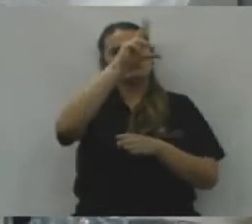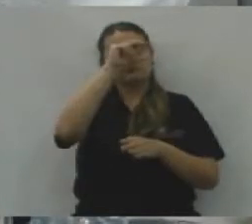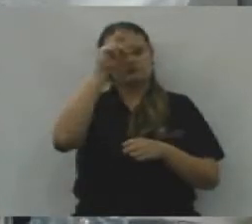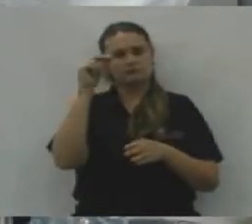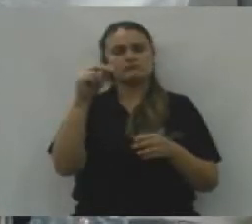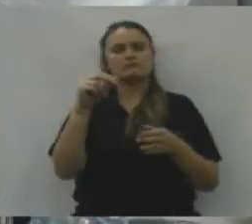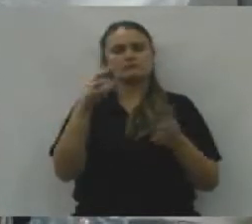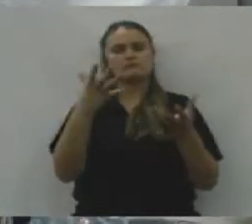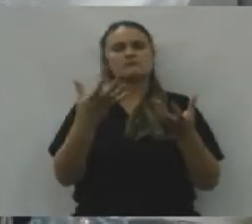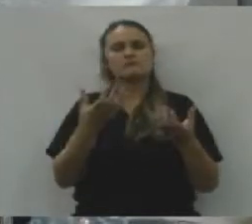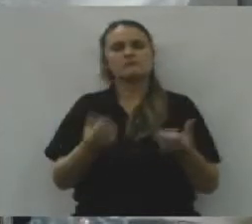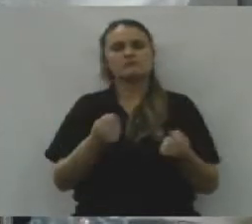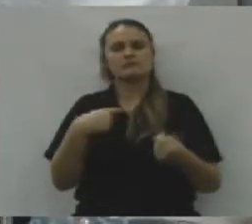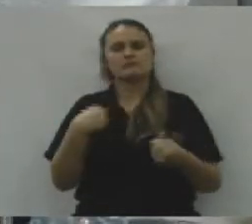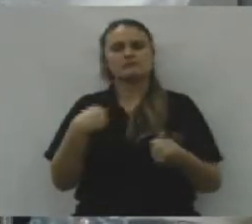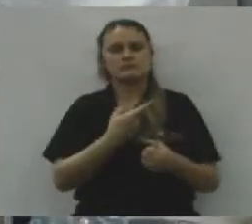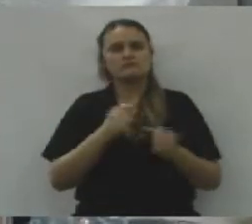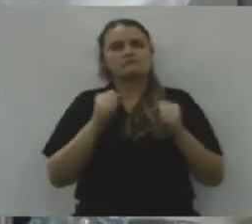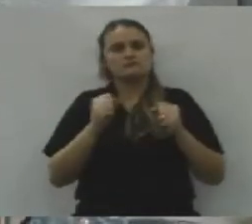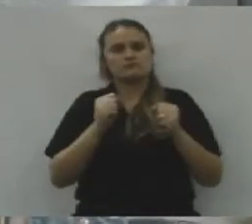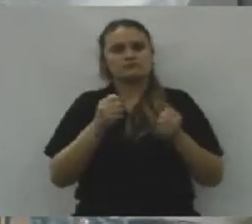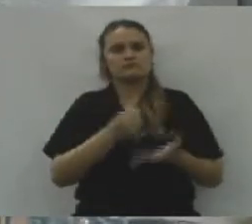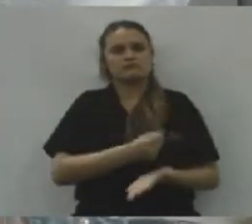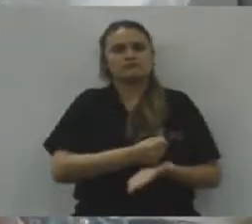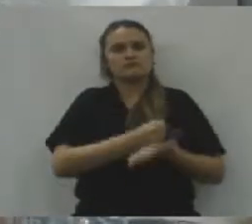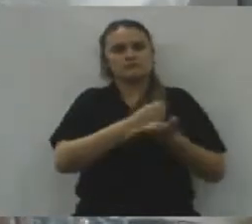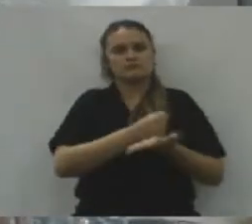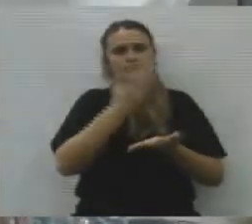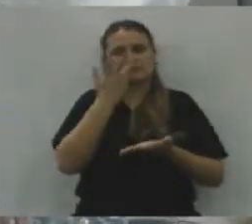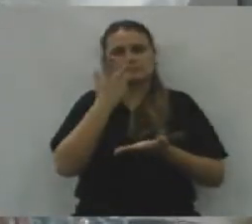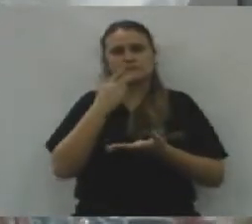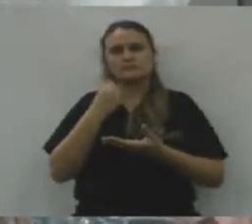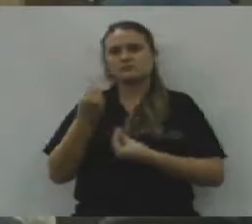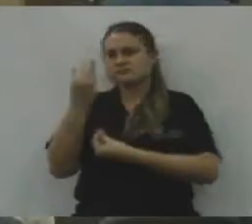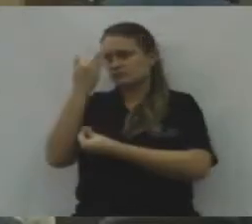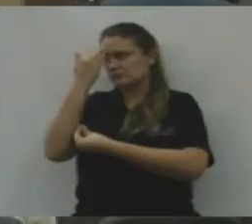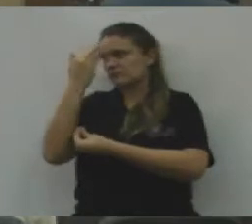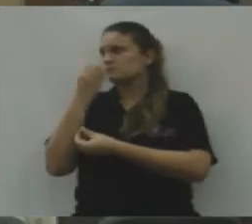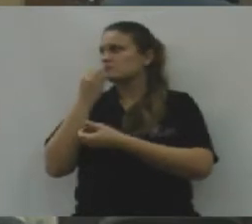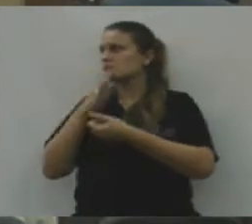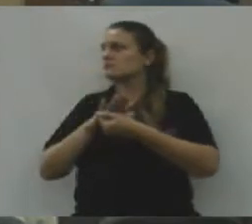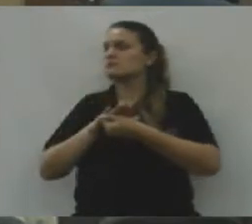lei para que a gente possa salvar crianças. Seria isso. Boa noite.